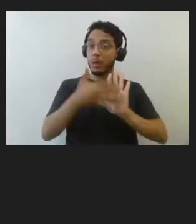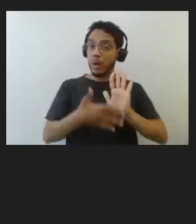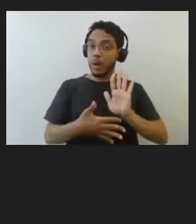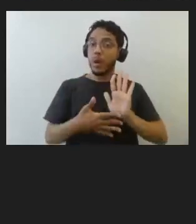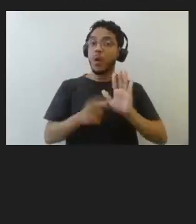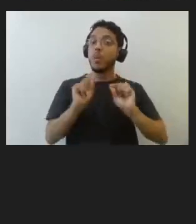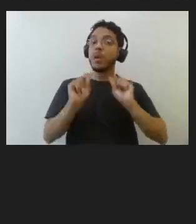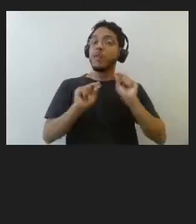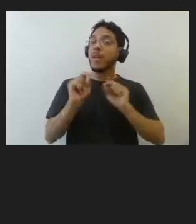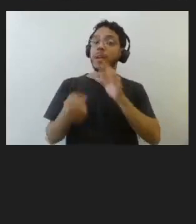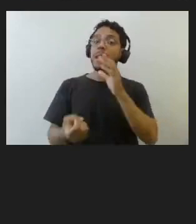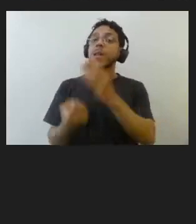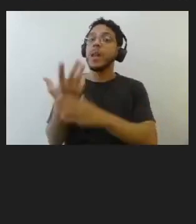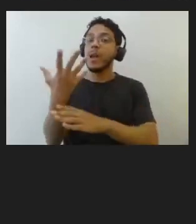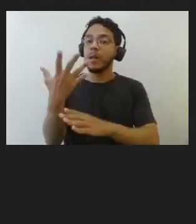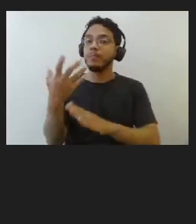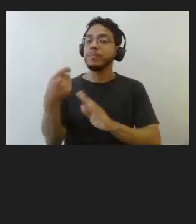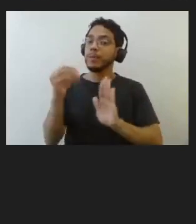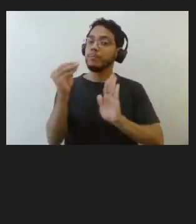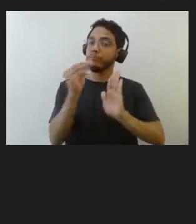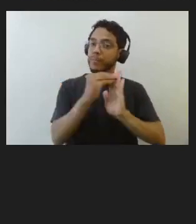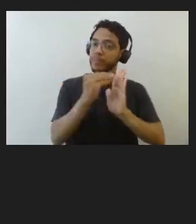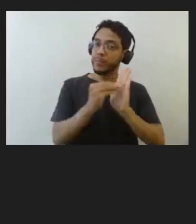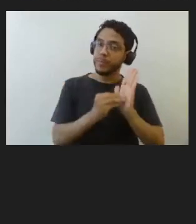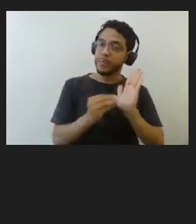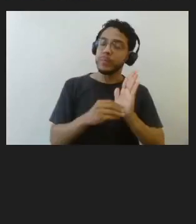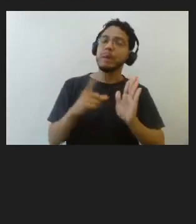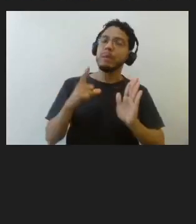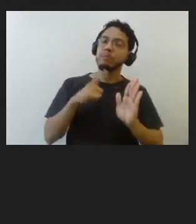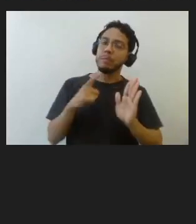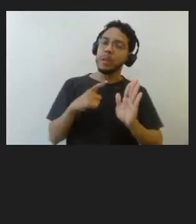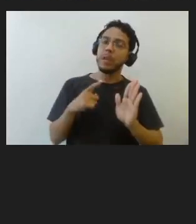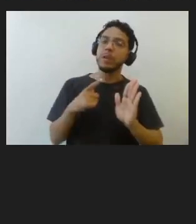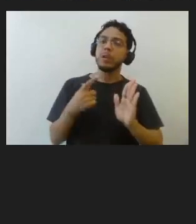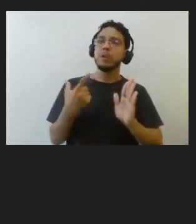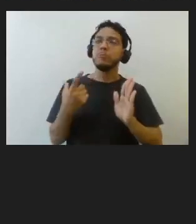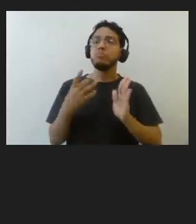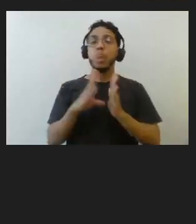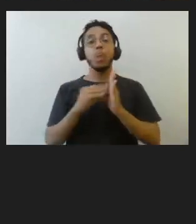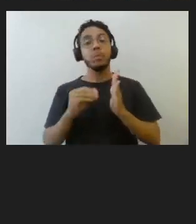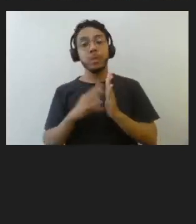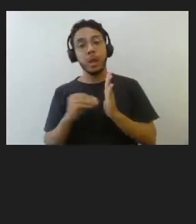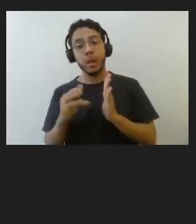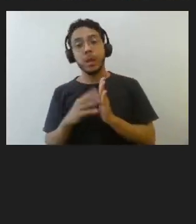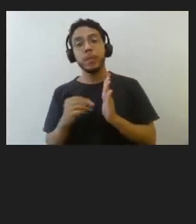que vai ser desenvolvido. Existem alguns formatos, por exemplo,